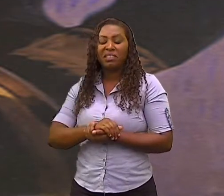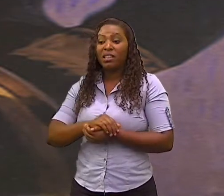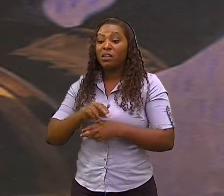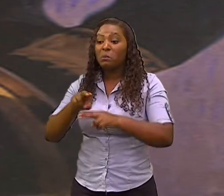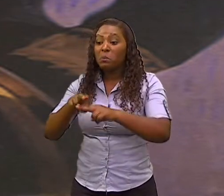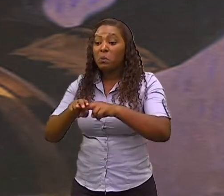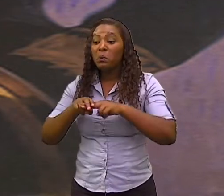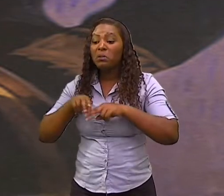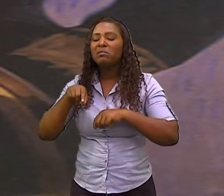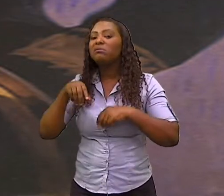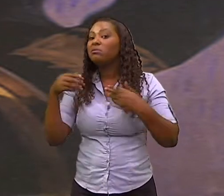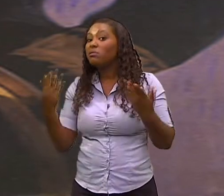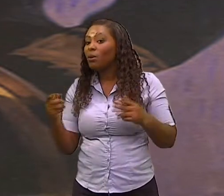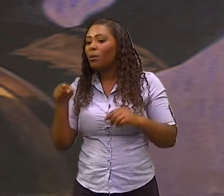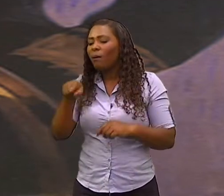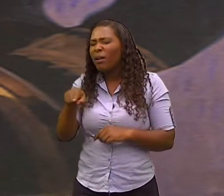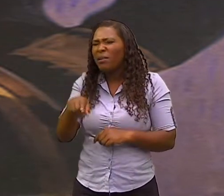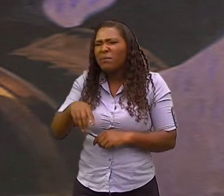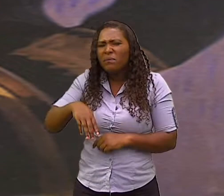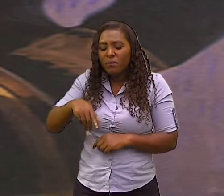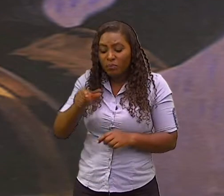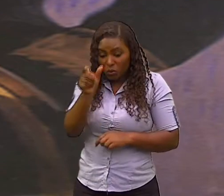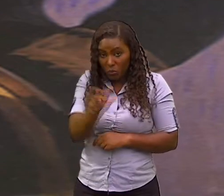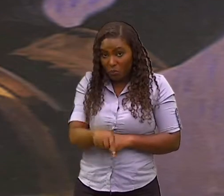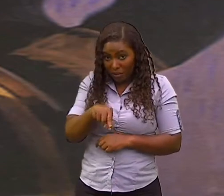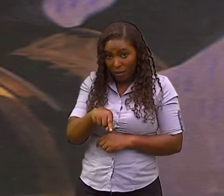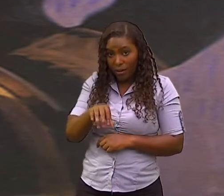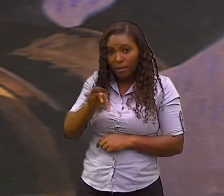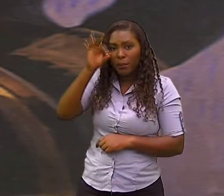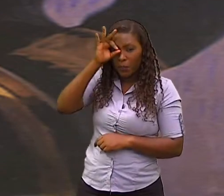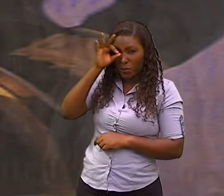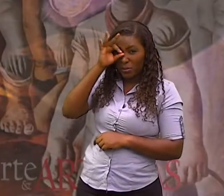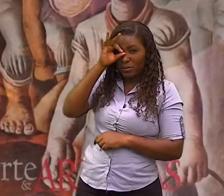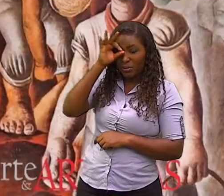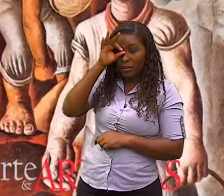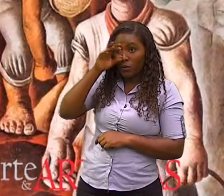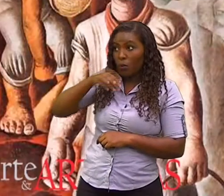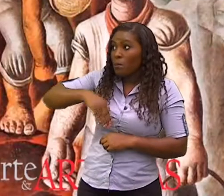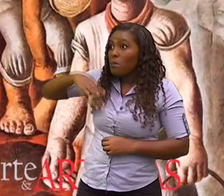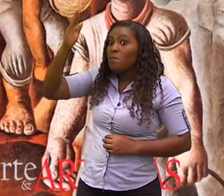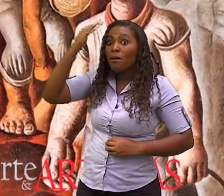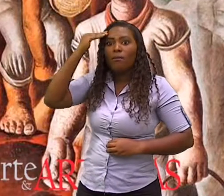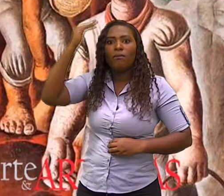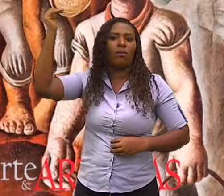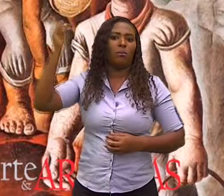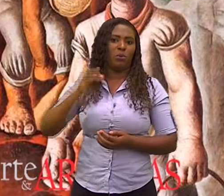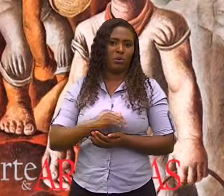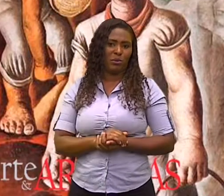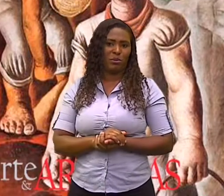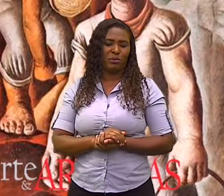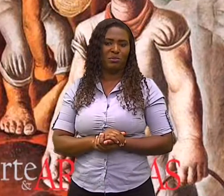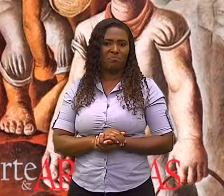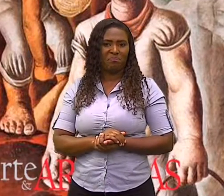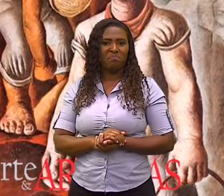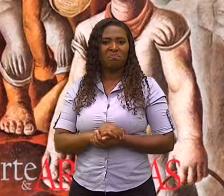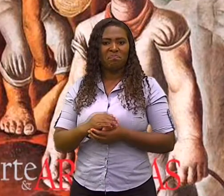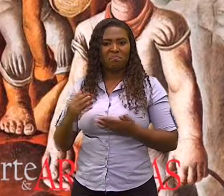países. Após isso, após esse prêmio também, essa menção honrosa,